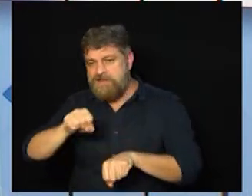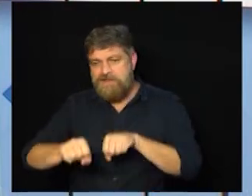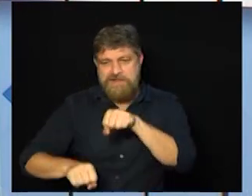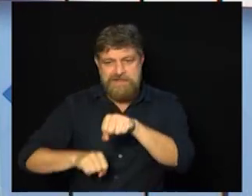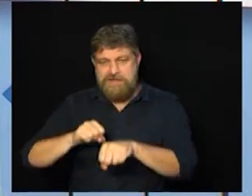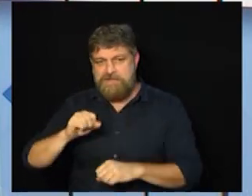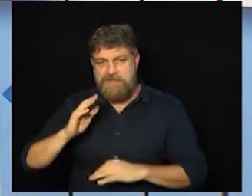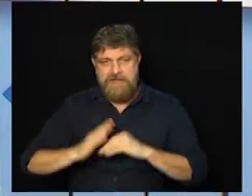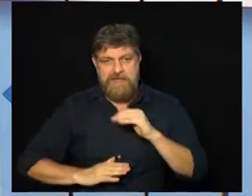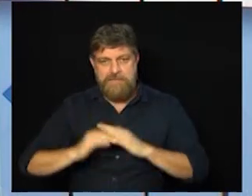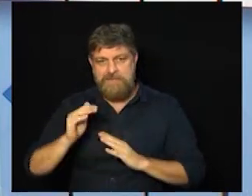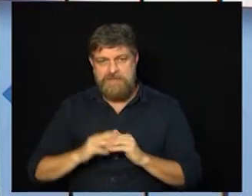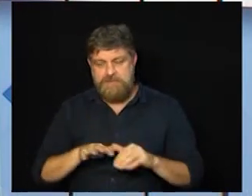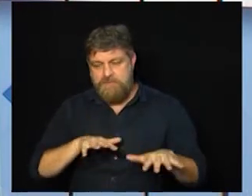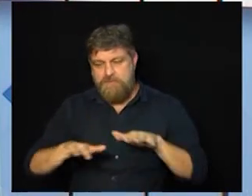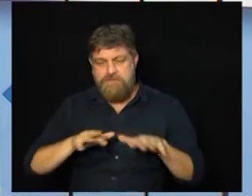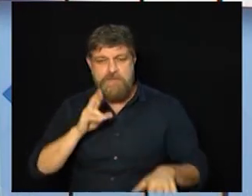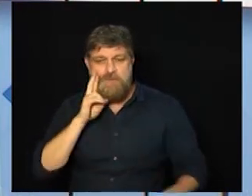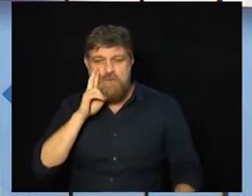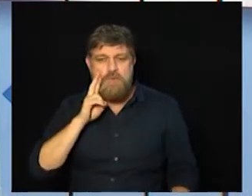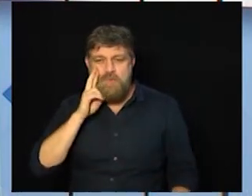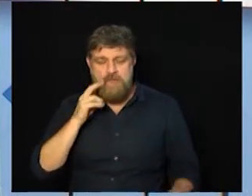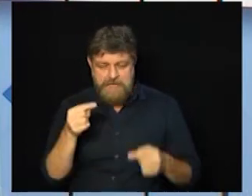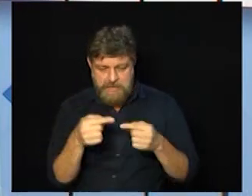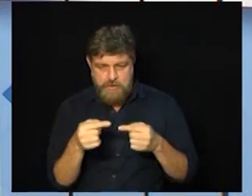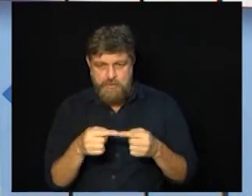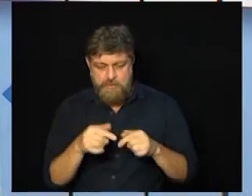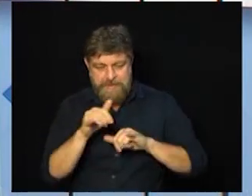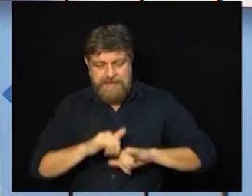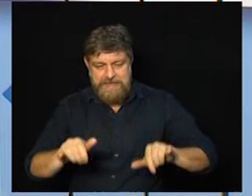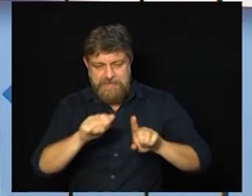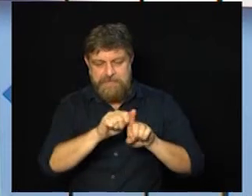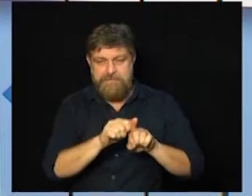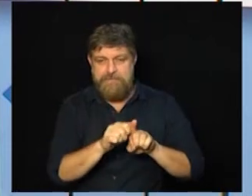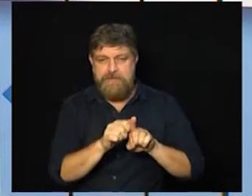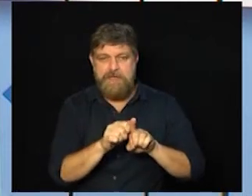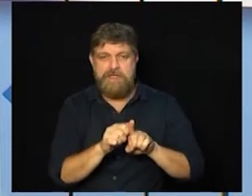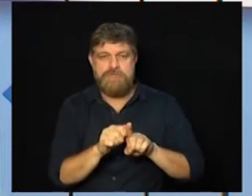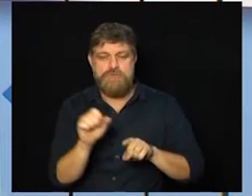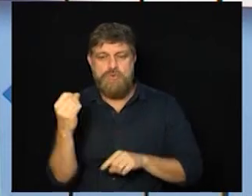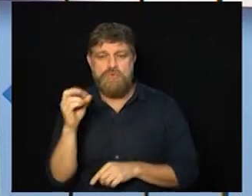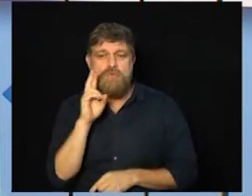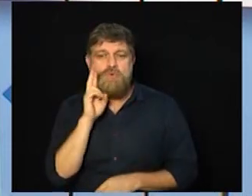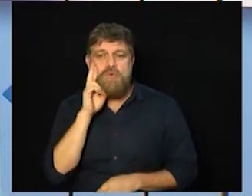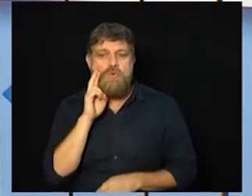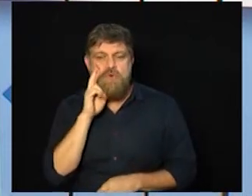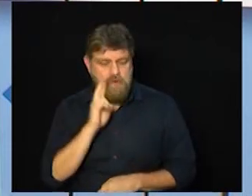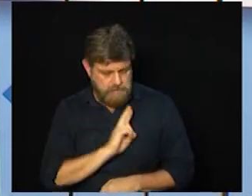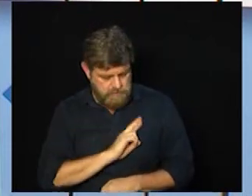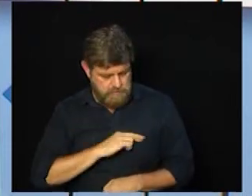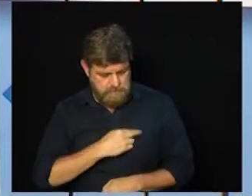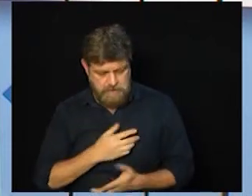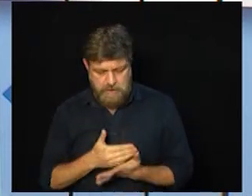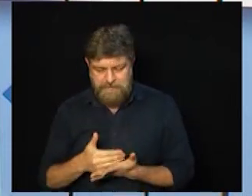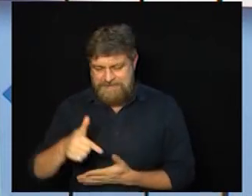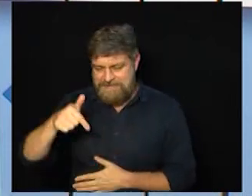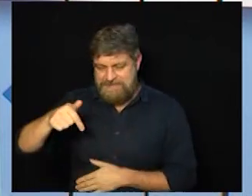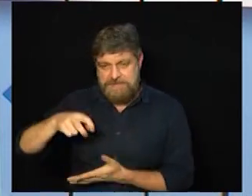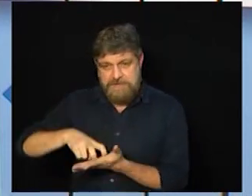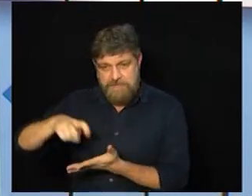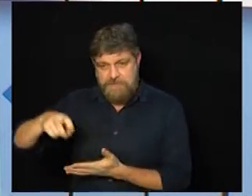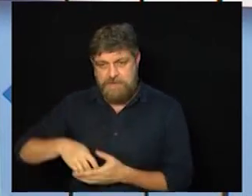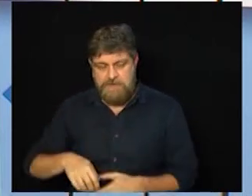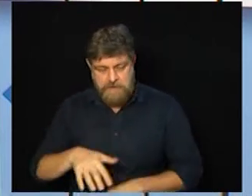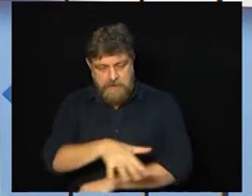do movimento rosa que é em alusão à campanha do Outubro Rosa os trabalhos começam a partir das sete horas no Parque